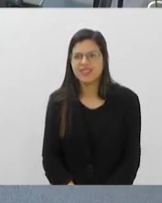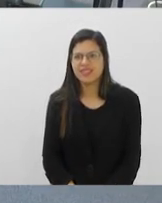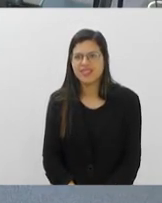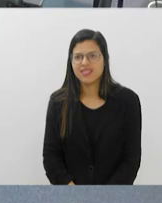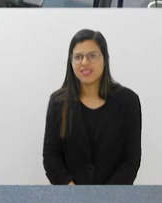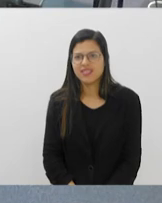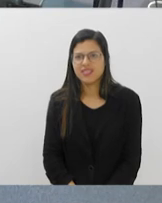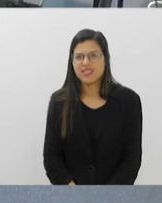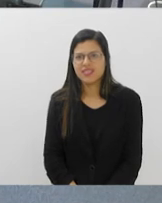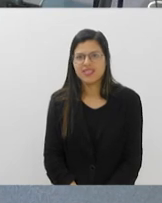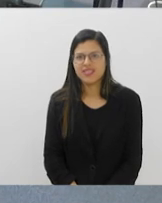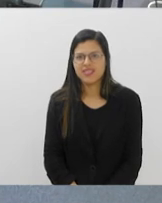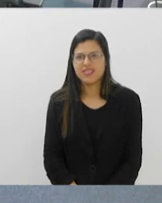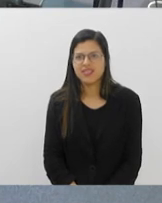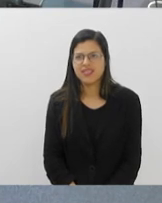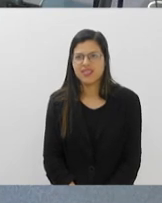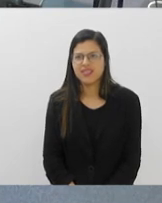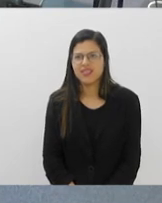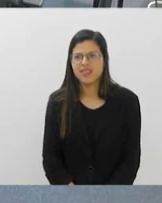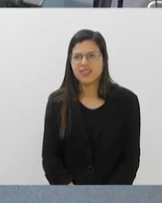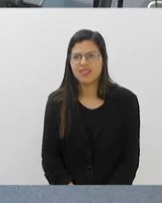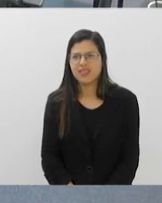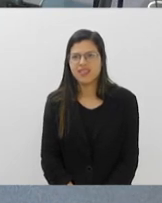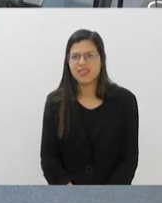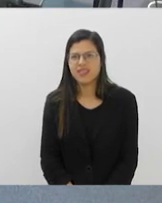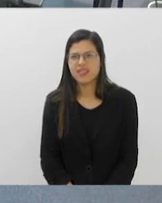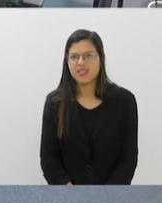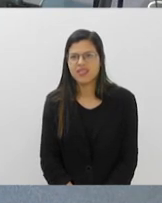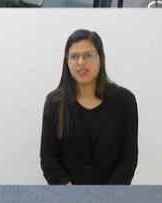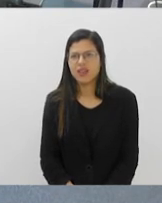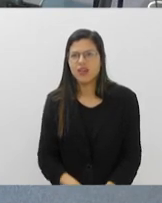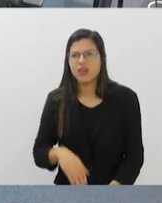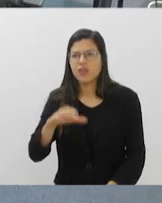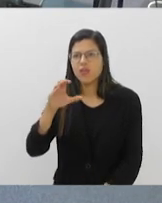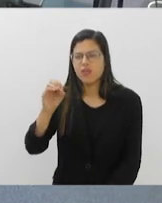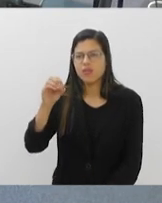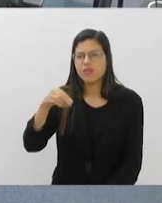velho sem DC conão não